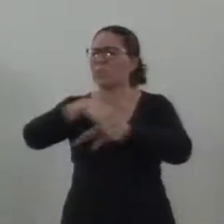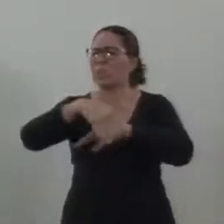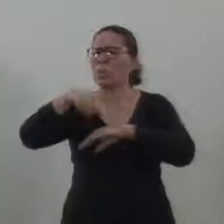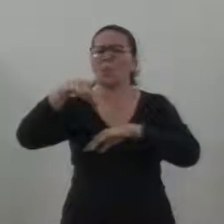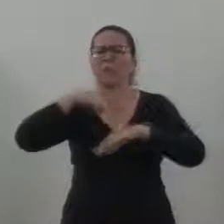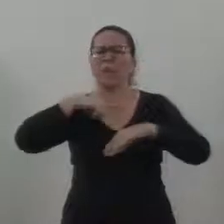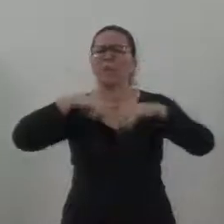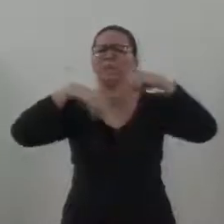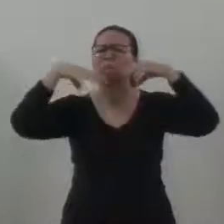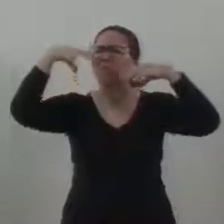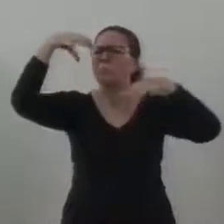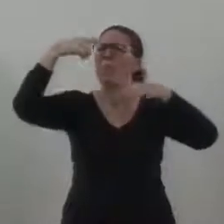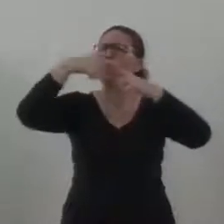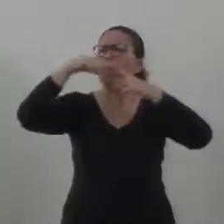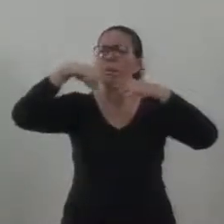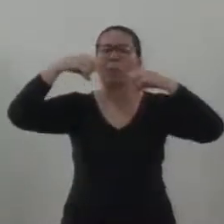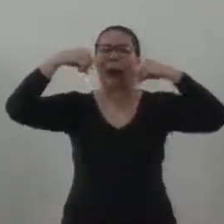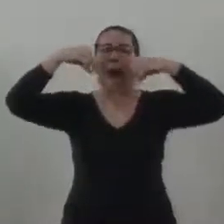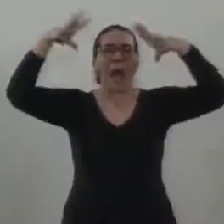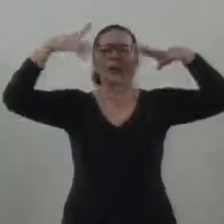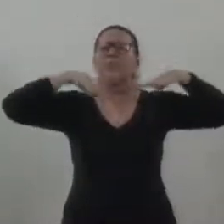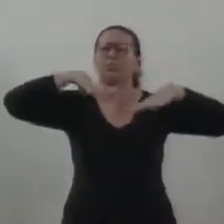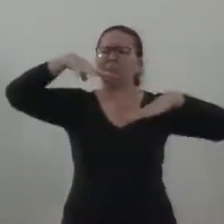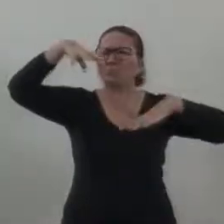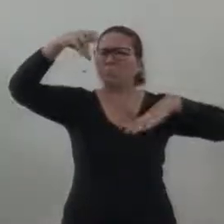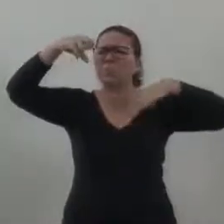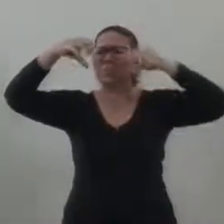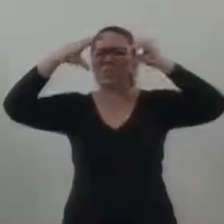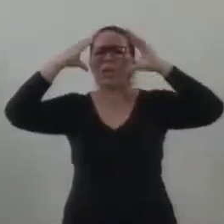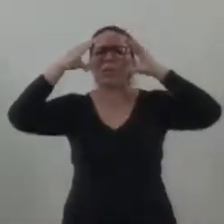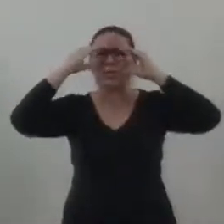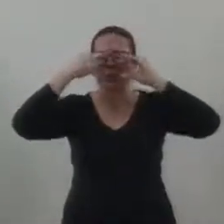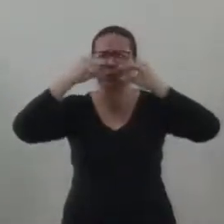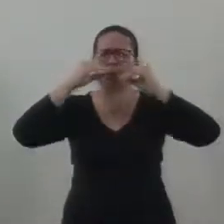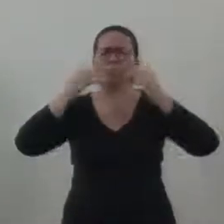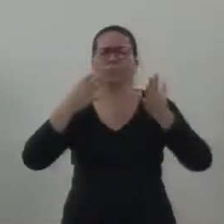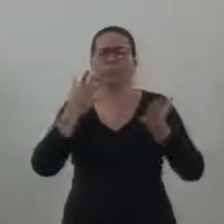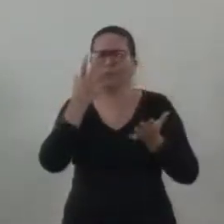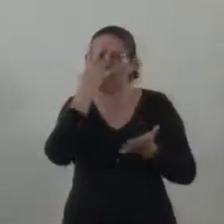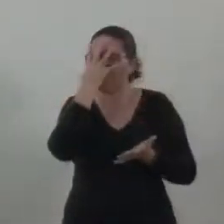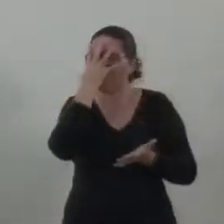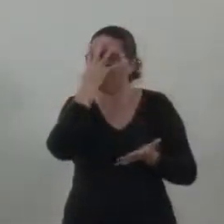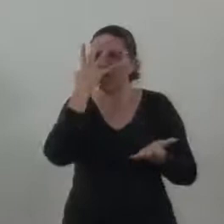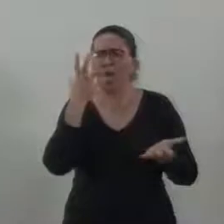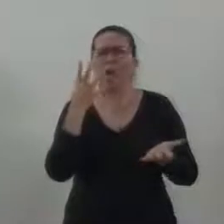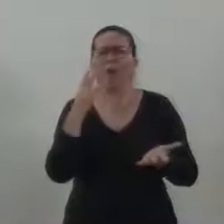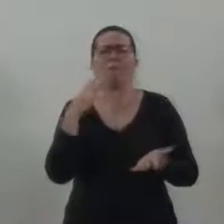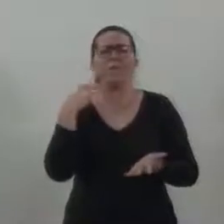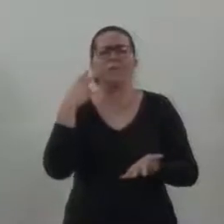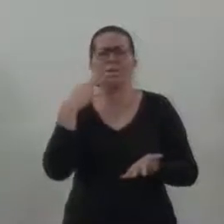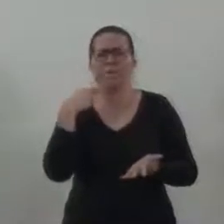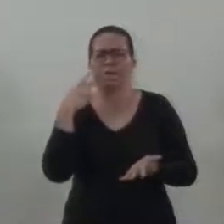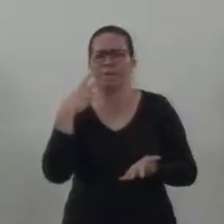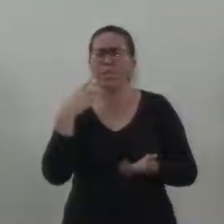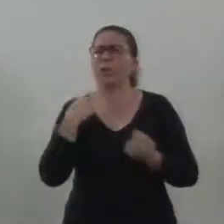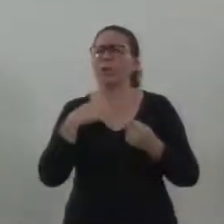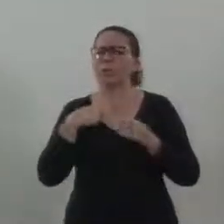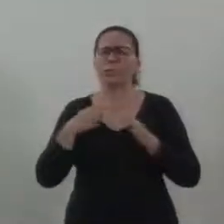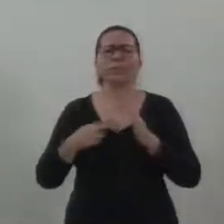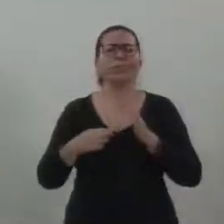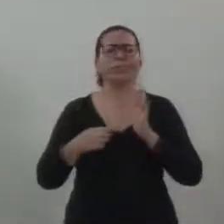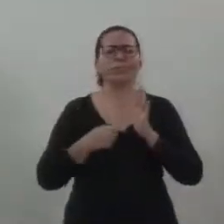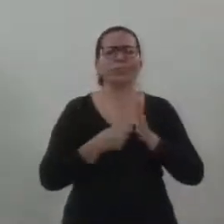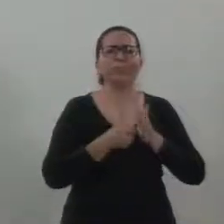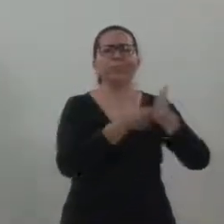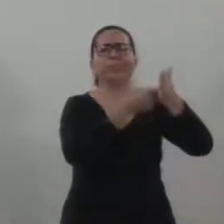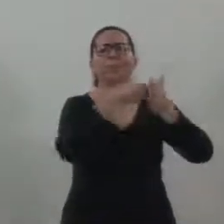alguma lâmpada queimada. É até vexatório, né, os vereadores terem que apresentar uma representação